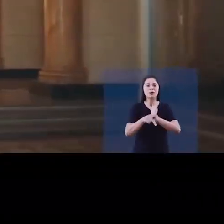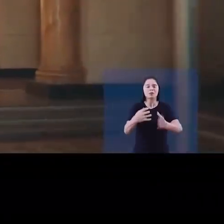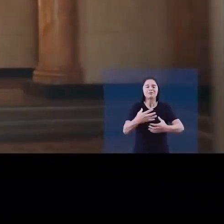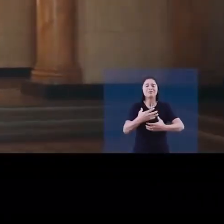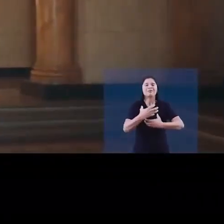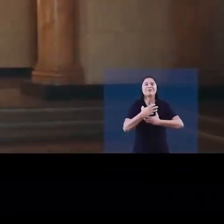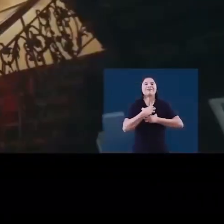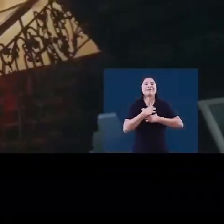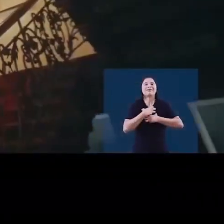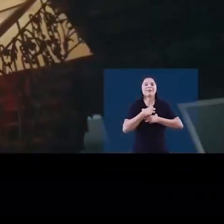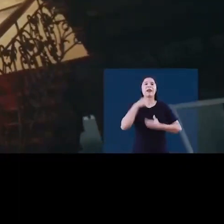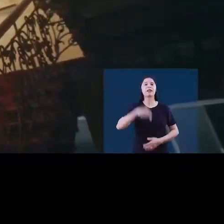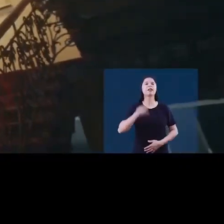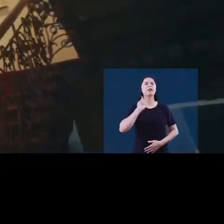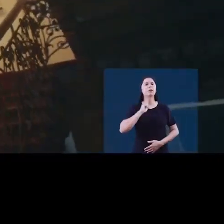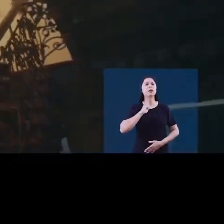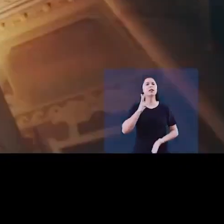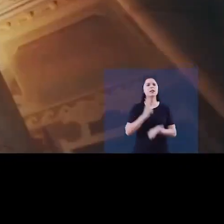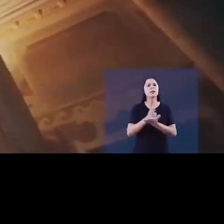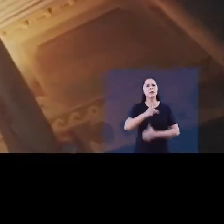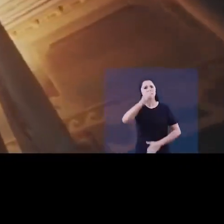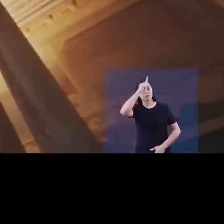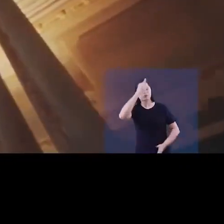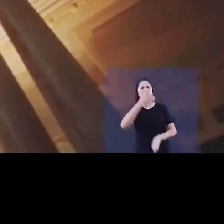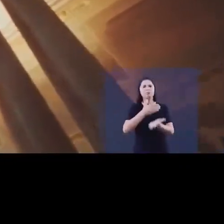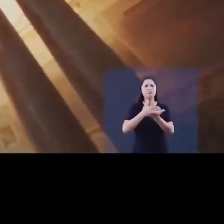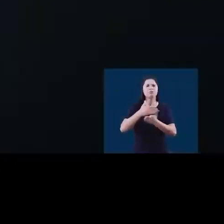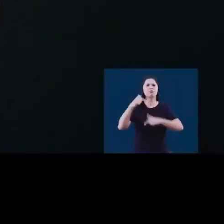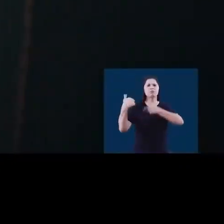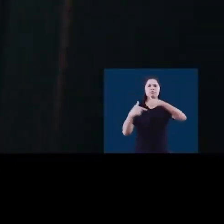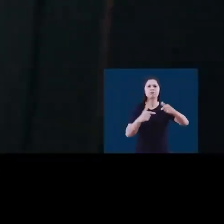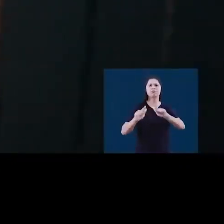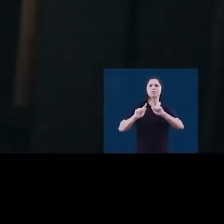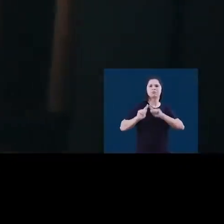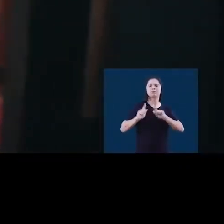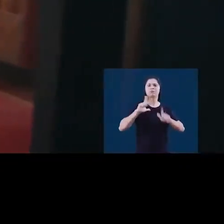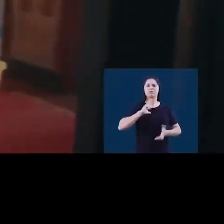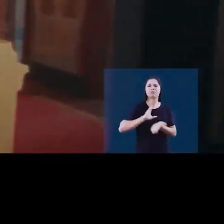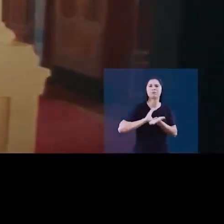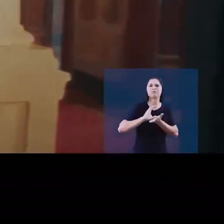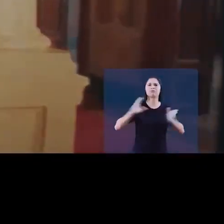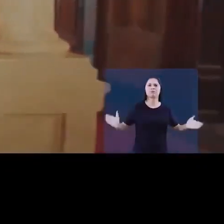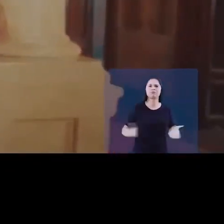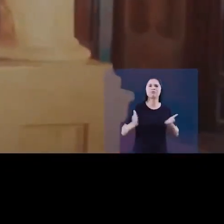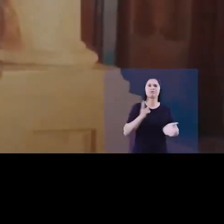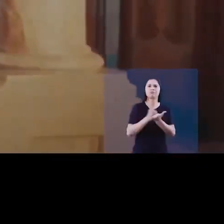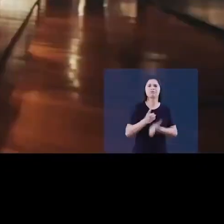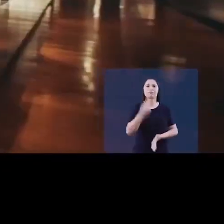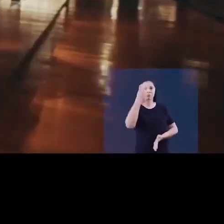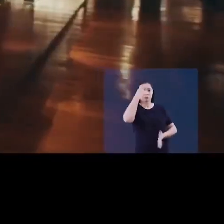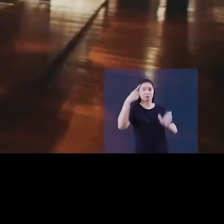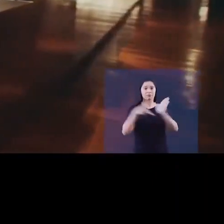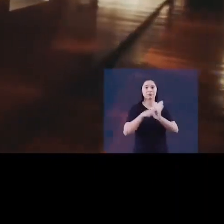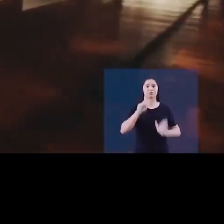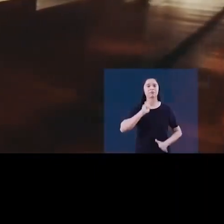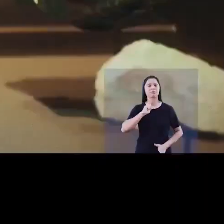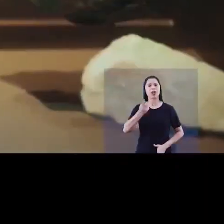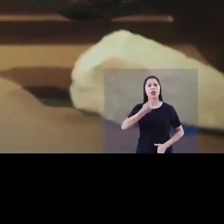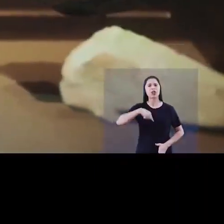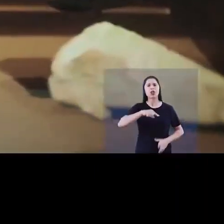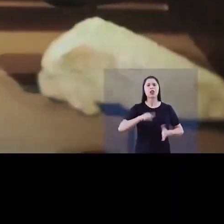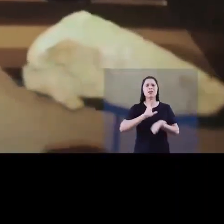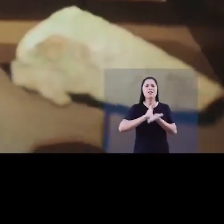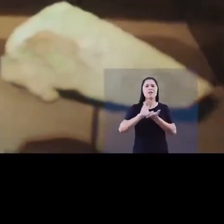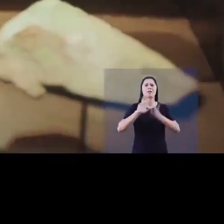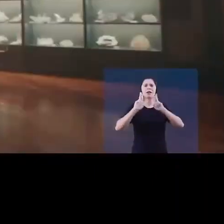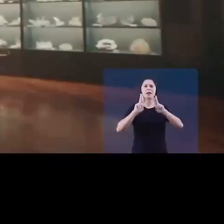em Minas, desde que chegamos, temos investido e incentivado de forma contínua a cultura mineira. Somos